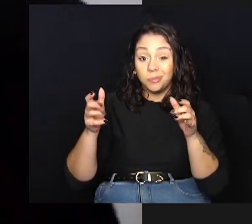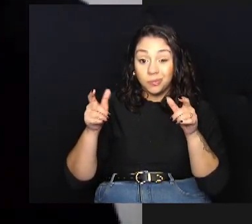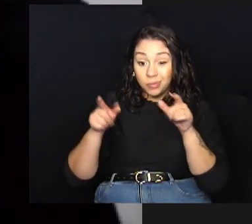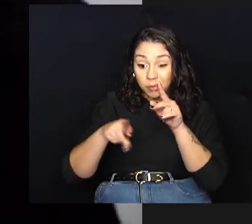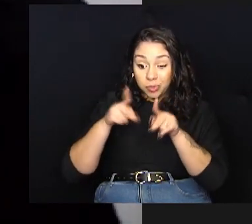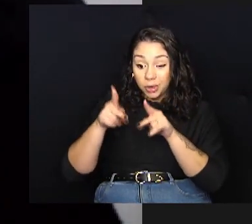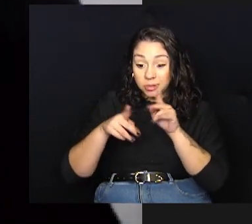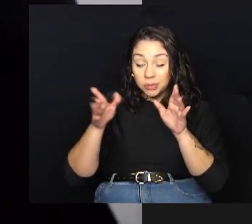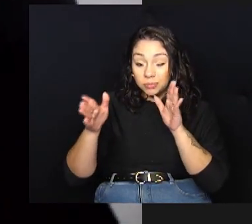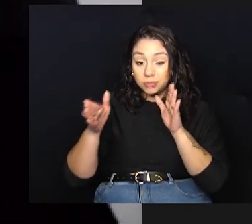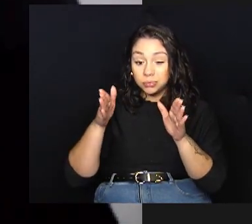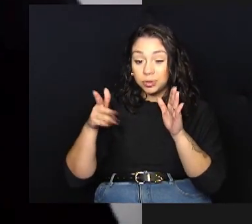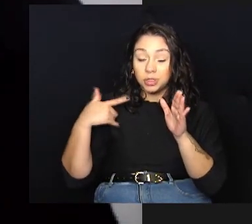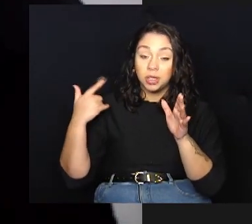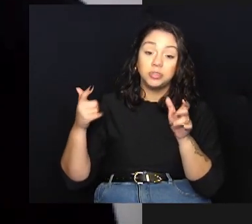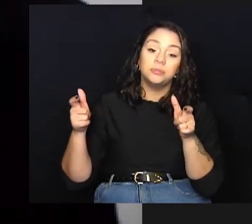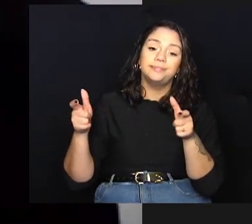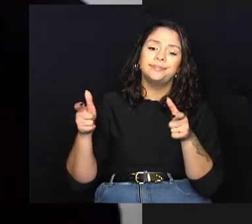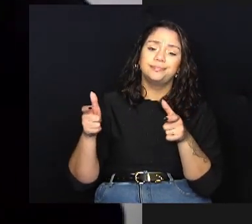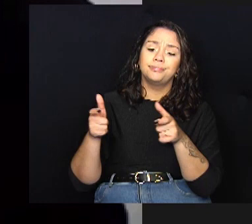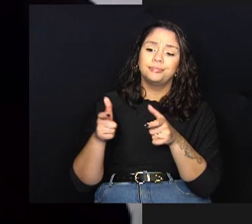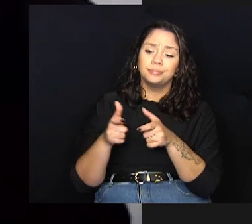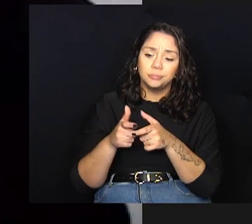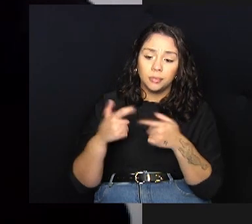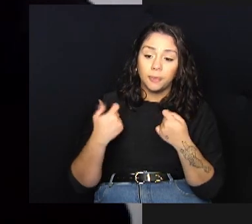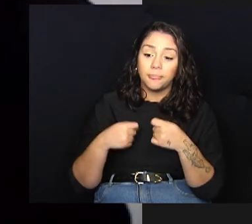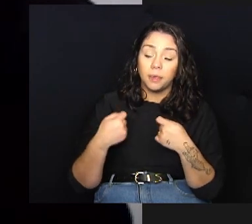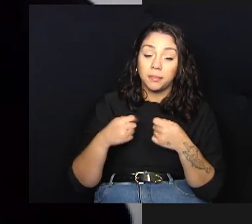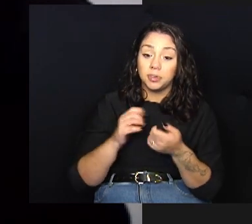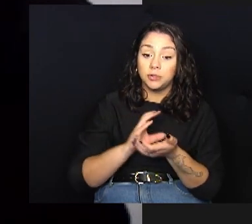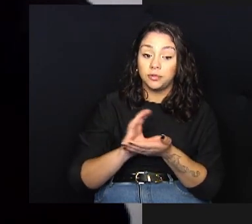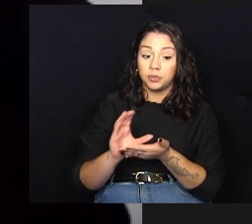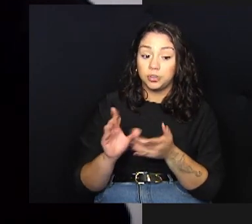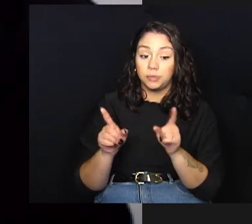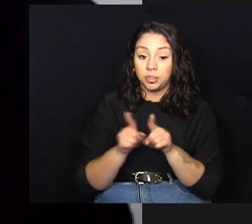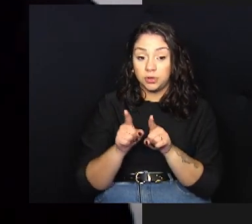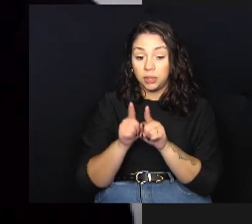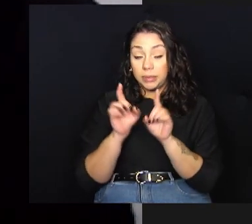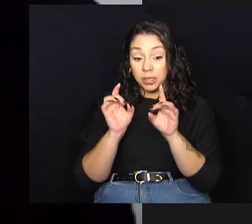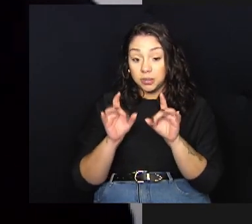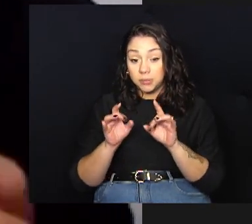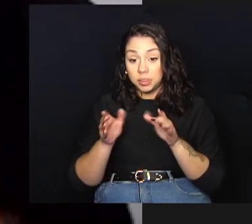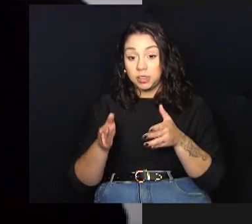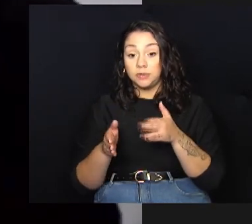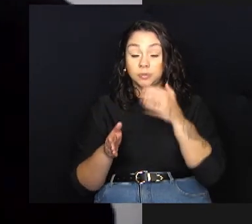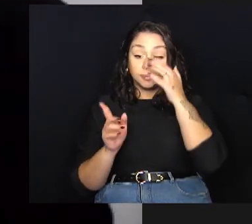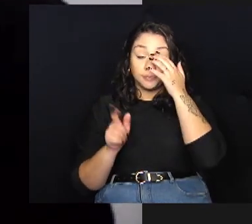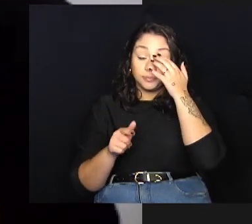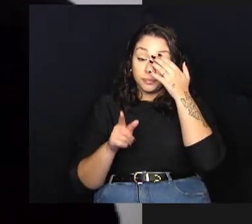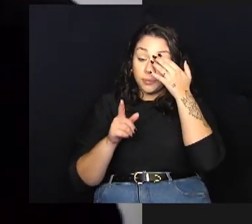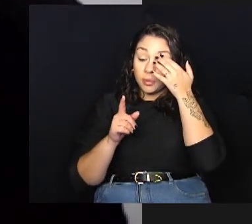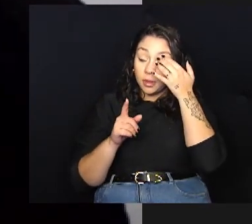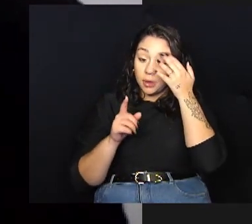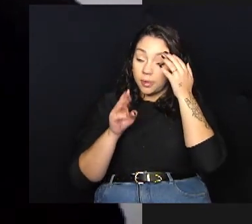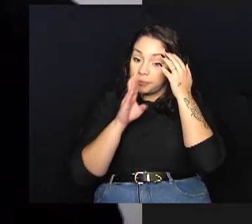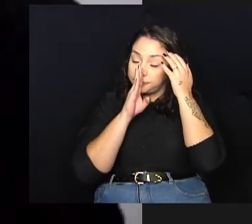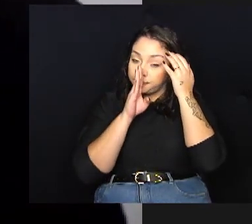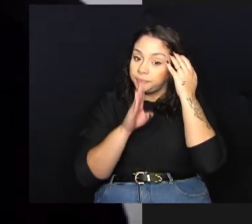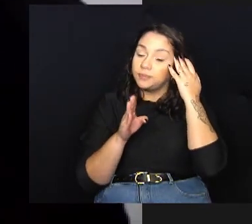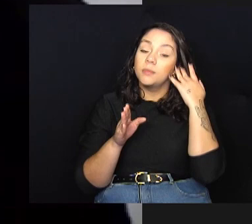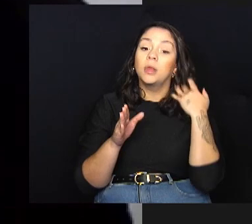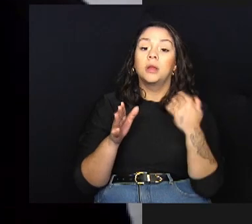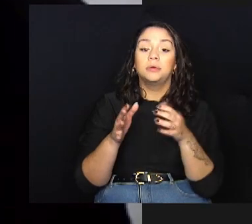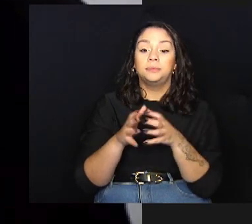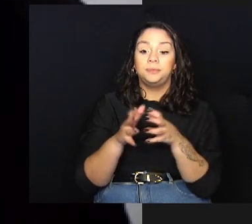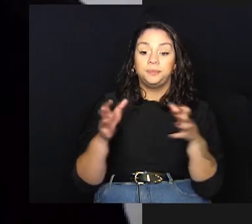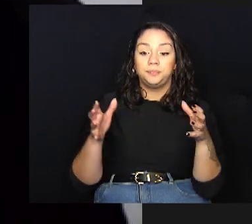população vai precisar de um investimento também específico no sentido principalmente de aumento da sua